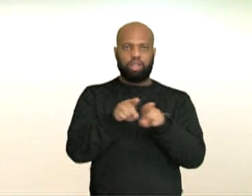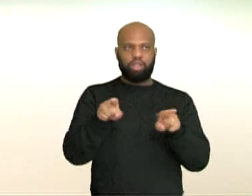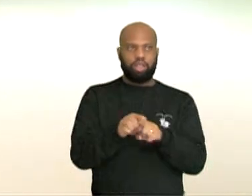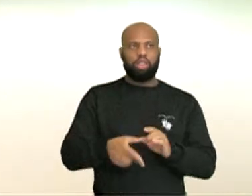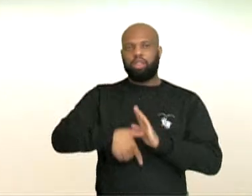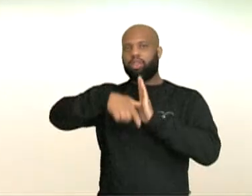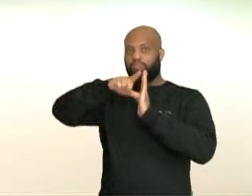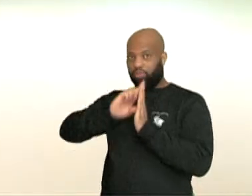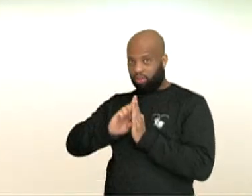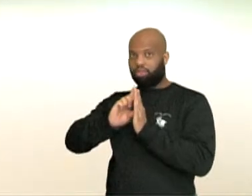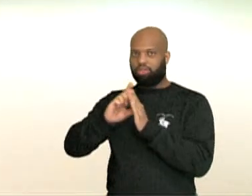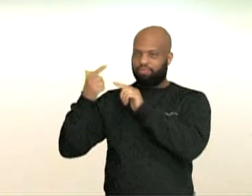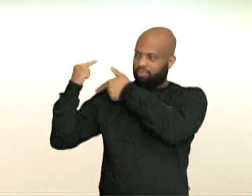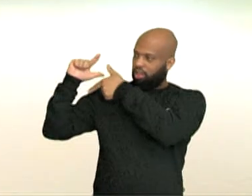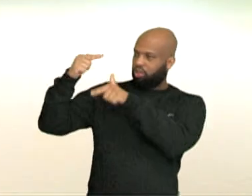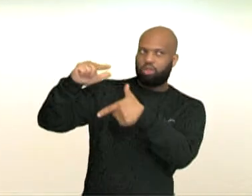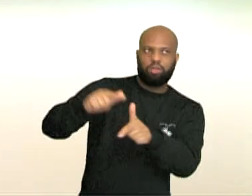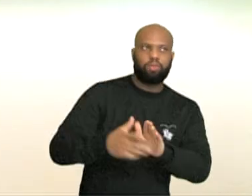mais clássico.